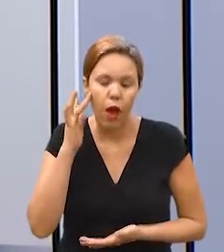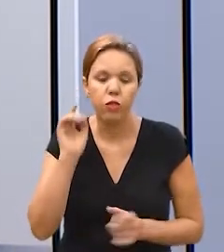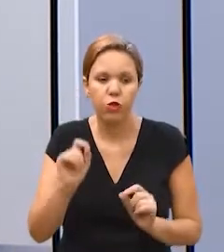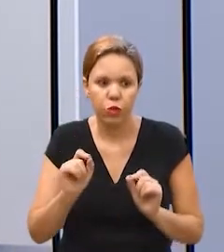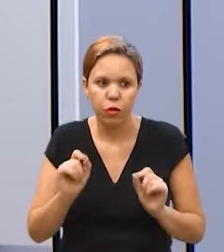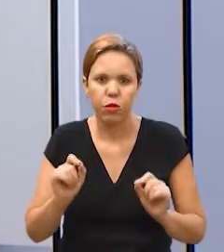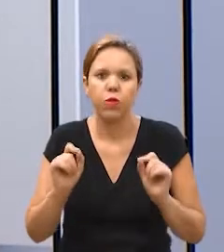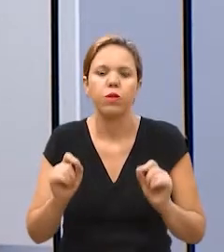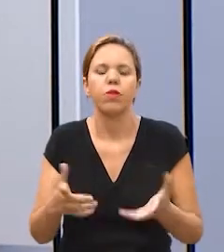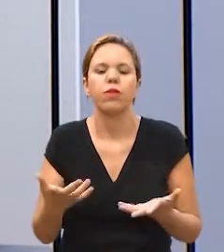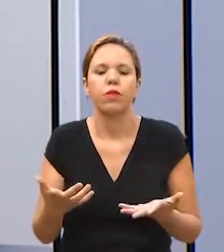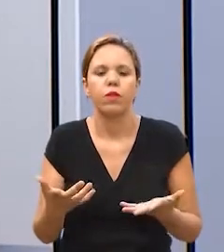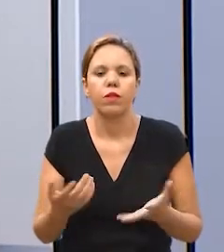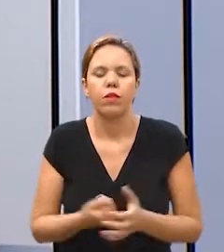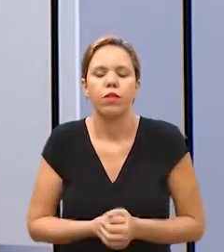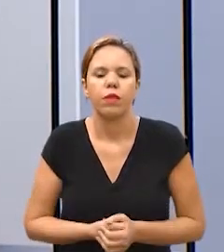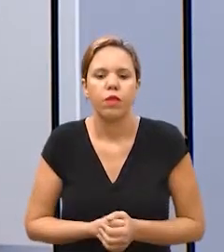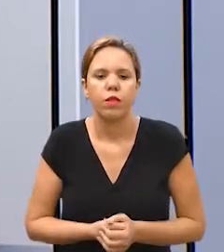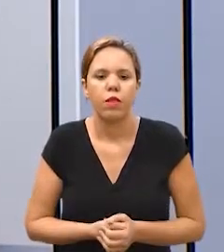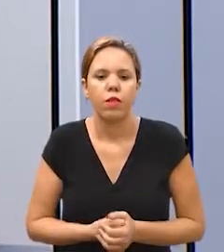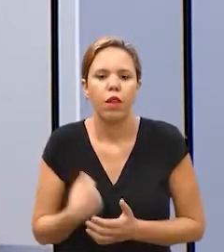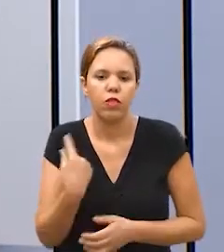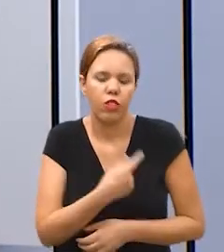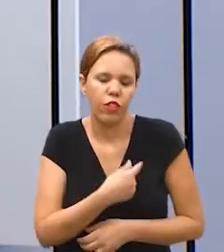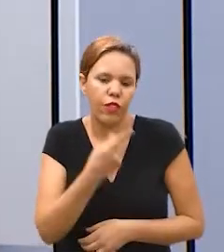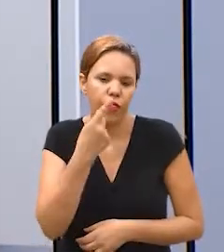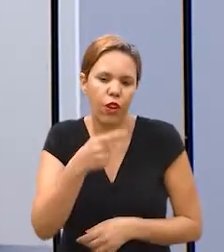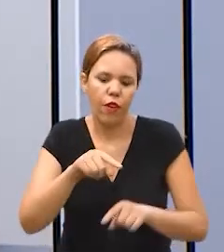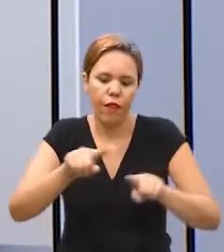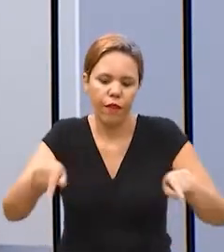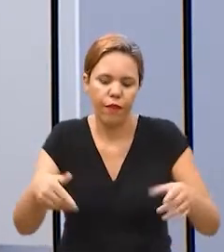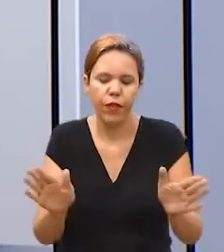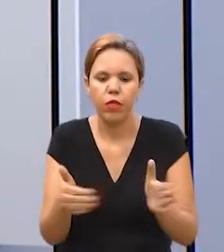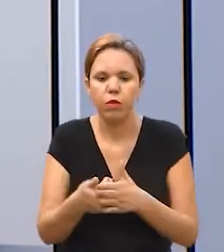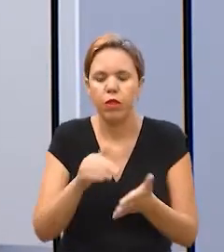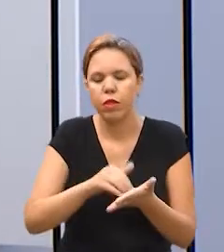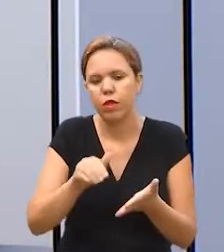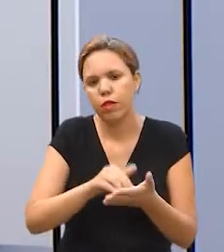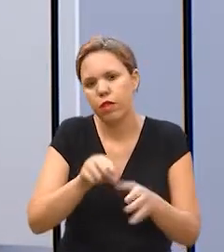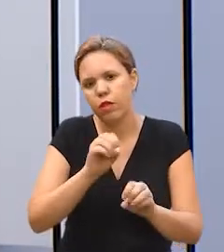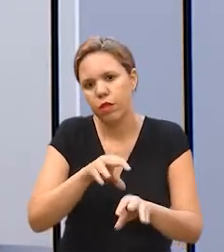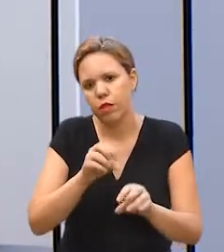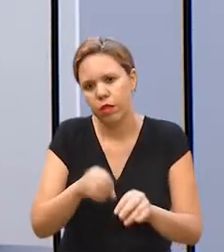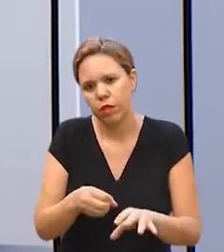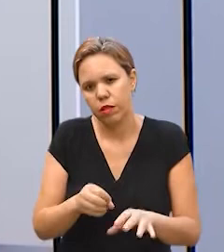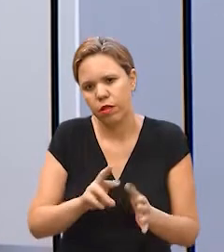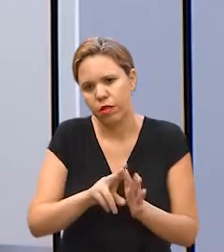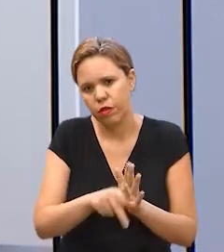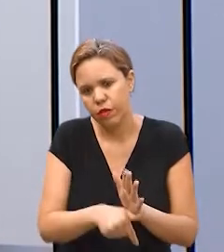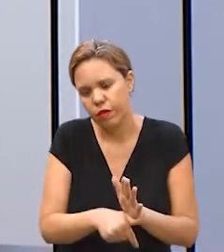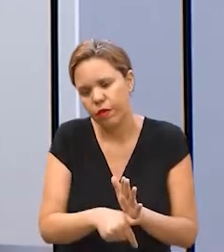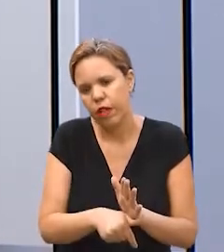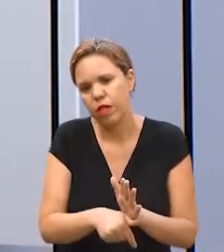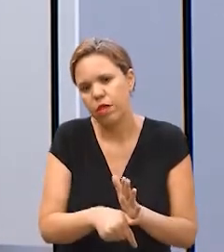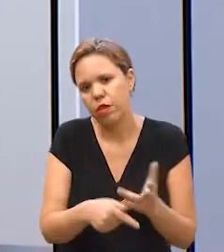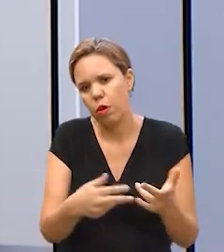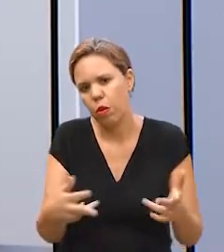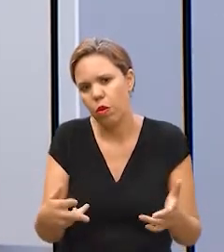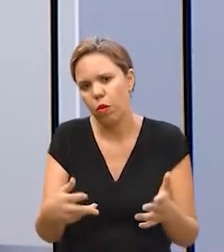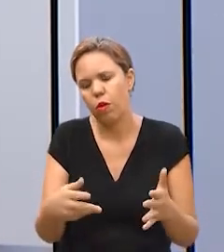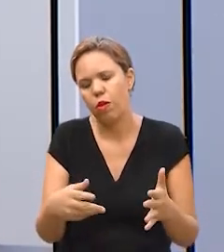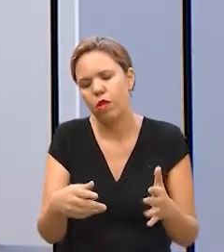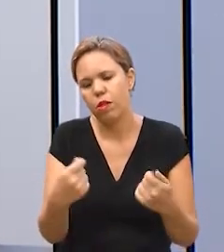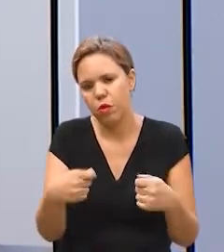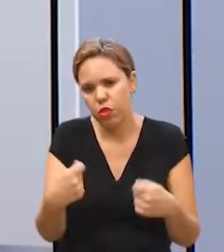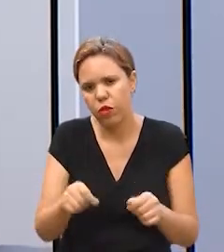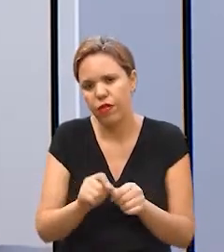acho que porque a gente falou em fechamento de sala, a Secretaria de Educação falou que era multisseriação. Tudo bem, não importa. Mas